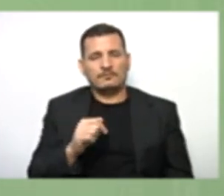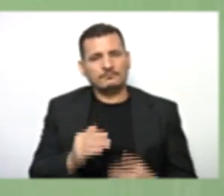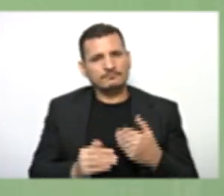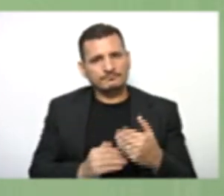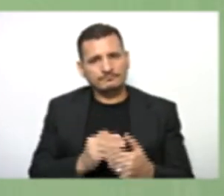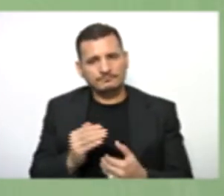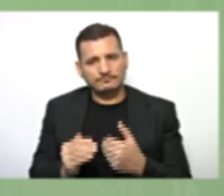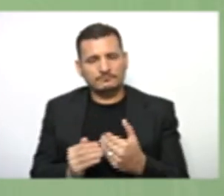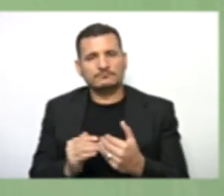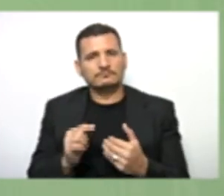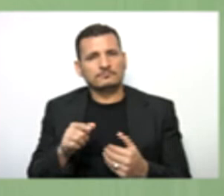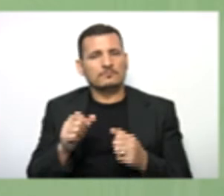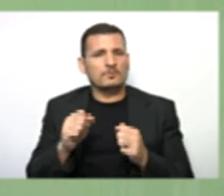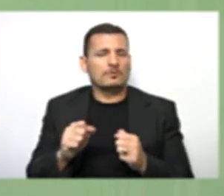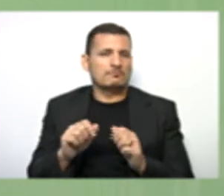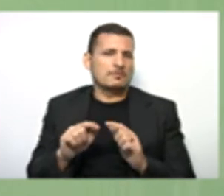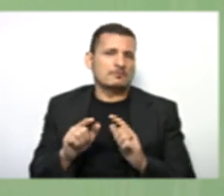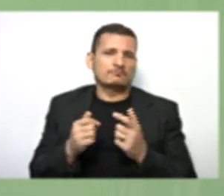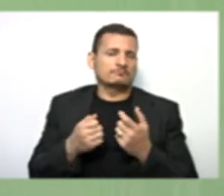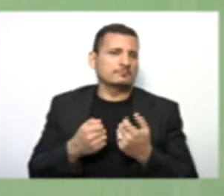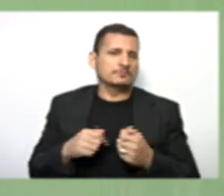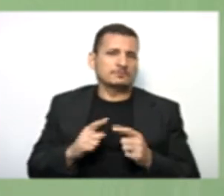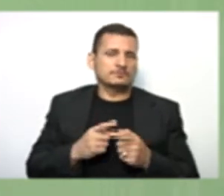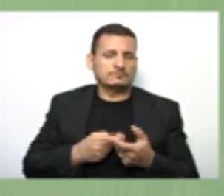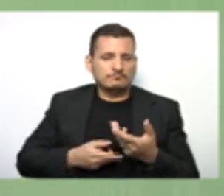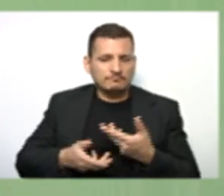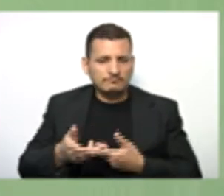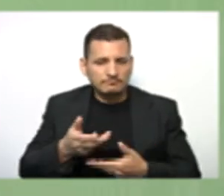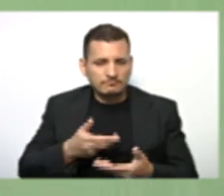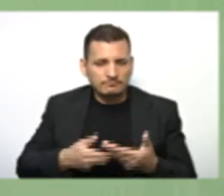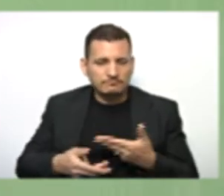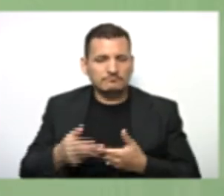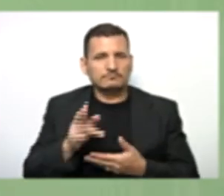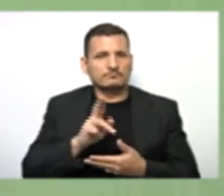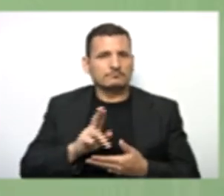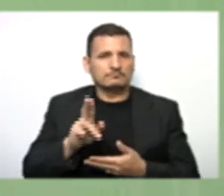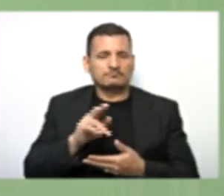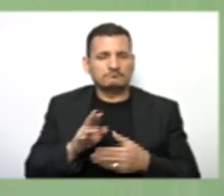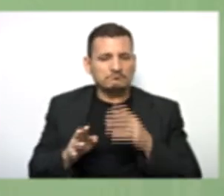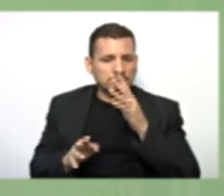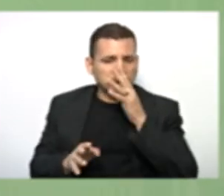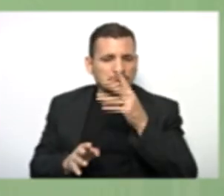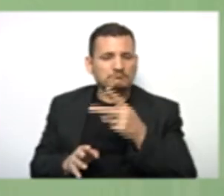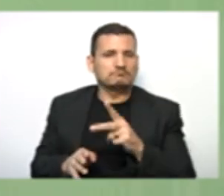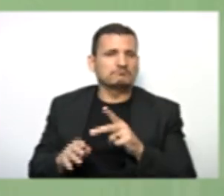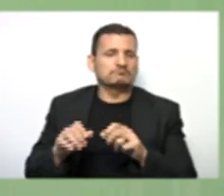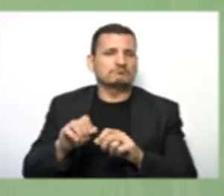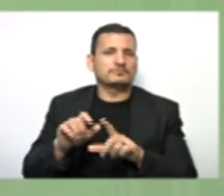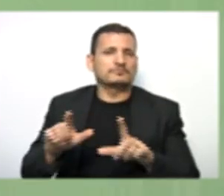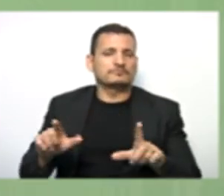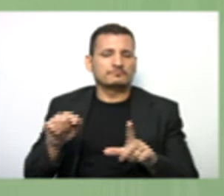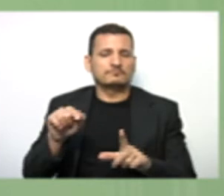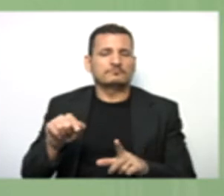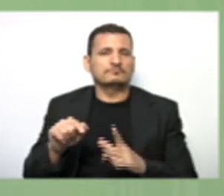executados sem a interação direta do usuário, sem que ele esteja interagindo ali. Ele vai acontecer